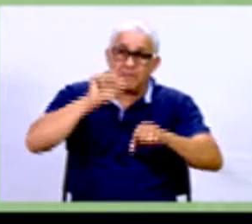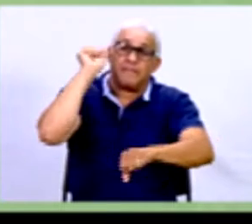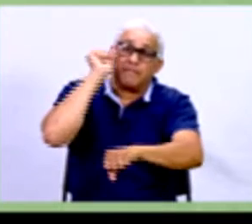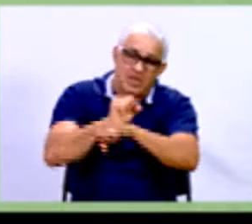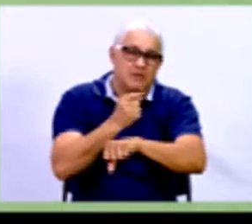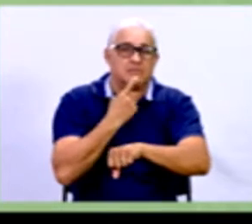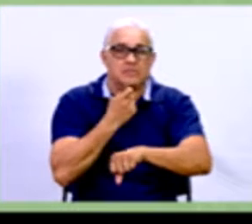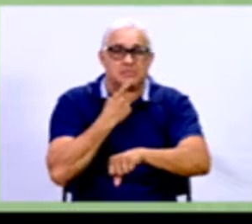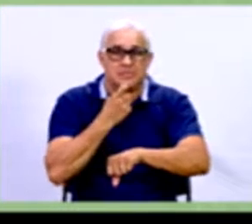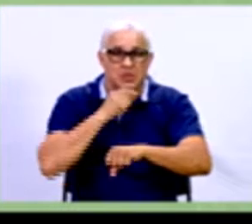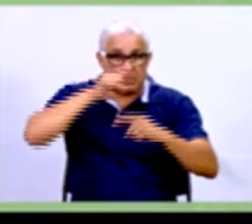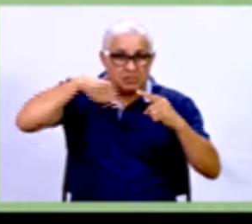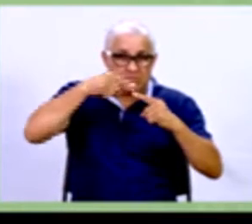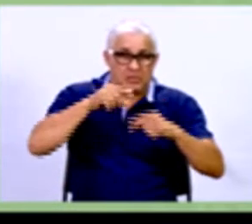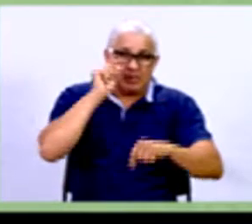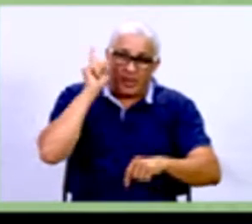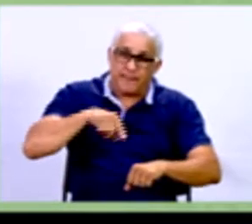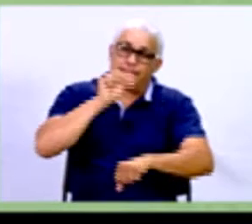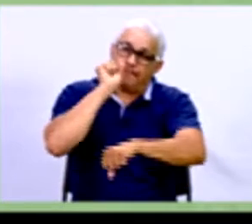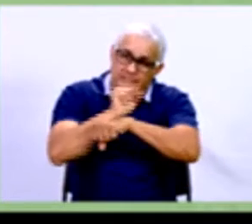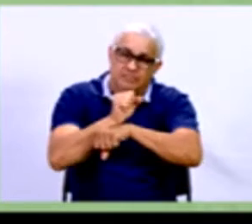esse sangue, né?